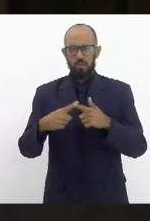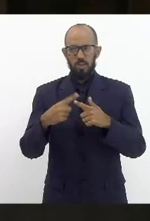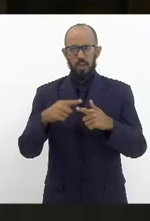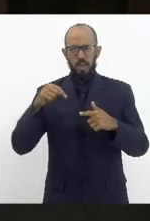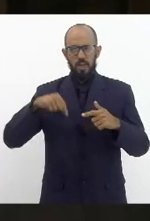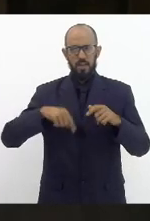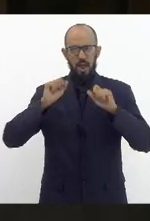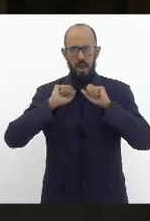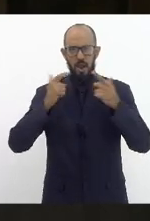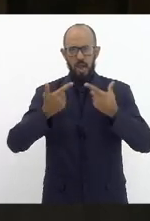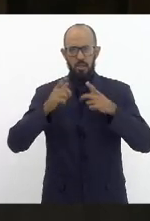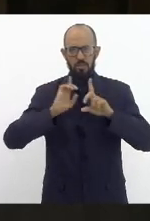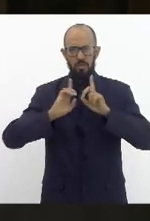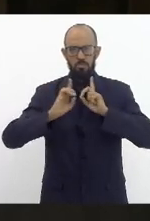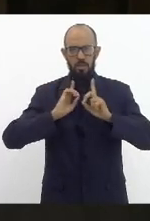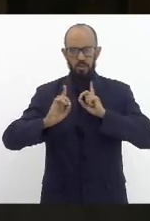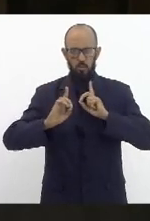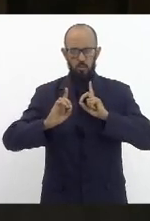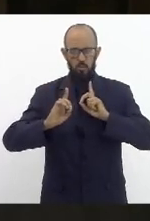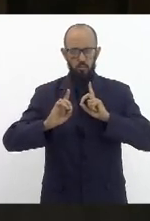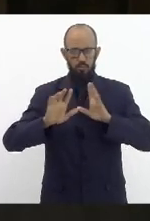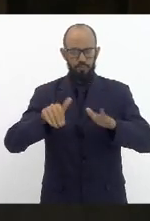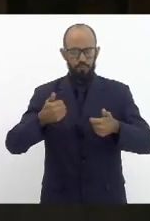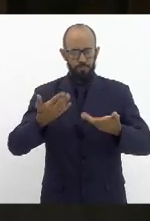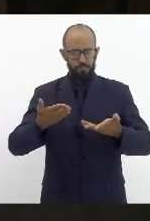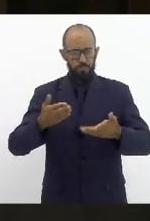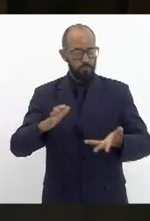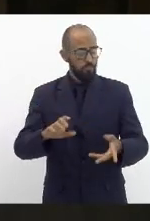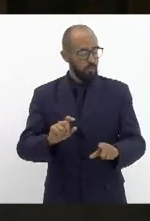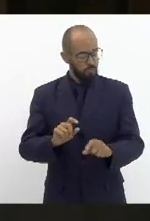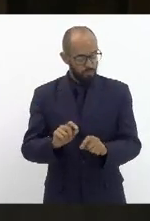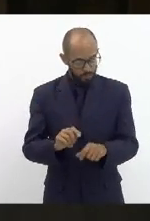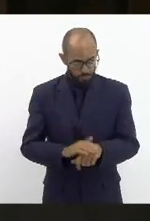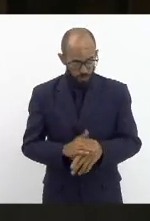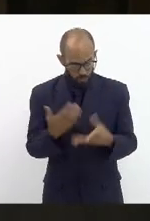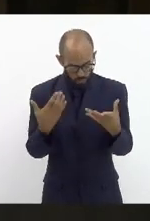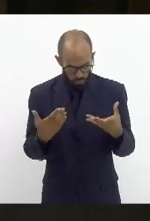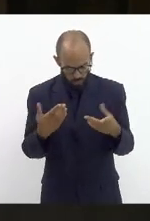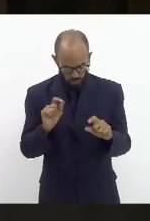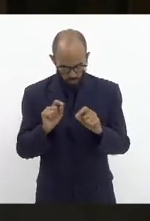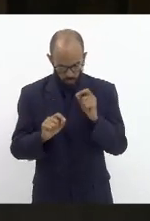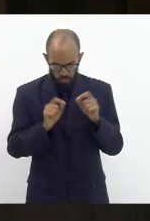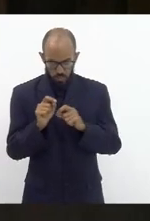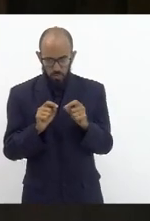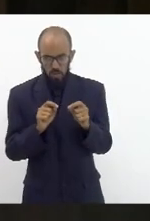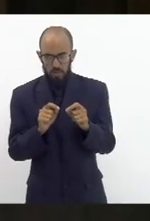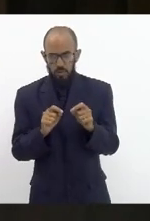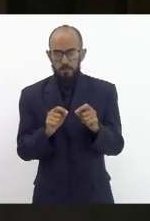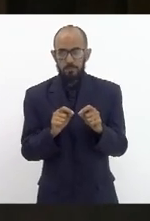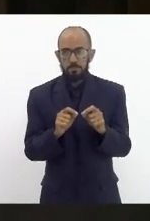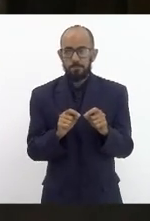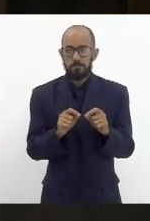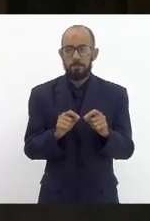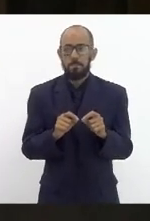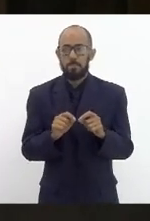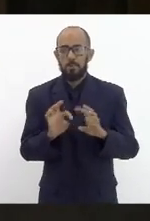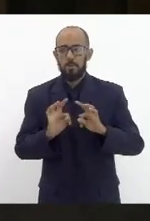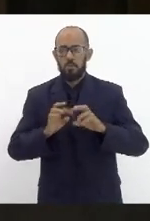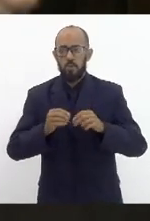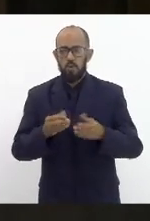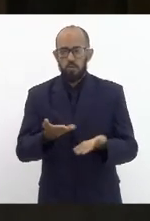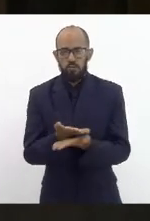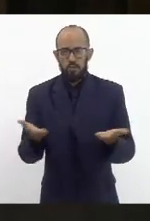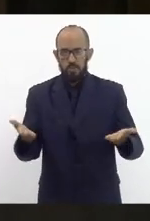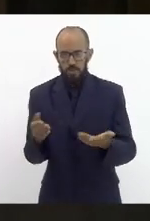mas muito, o tema. Então, eu queria que todos vocês que ombrearam